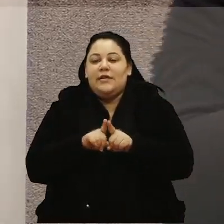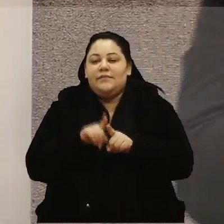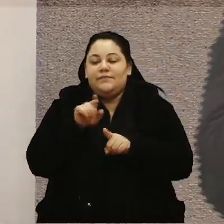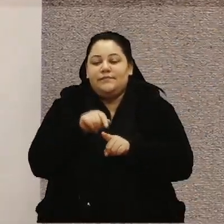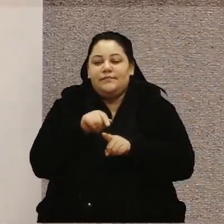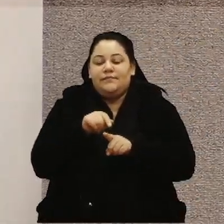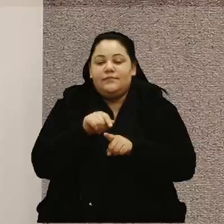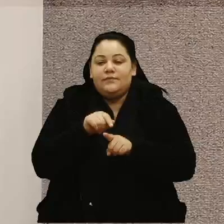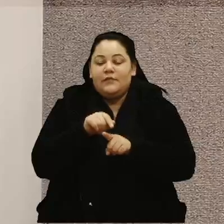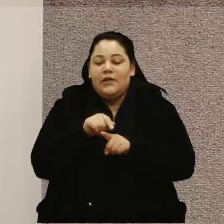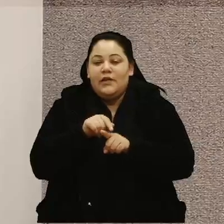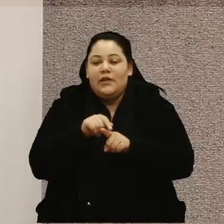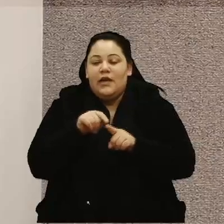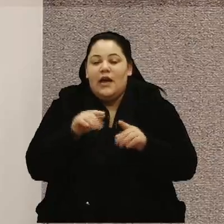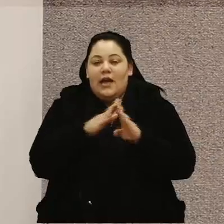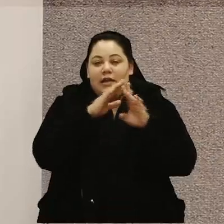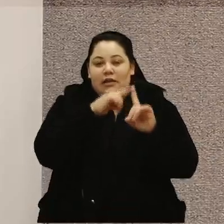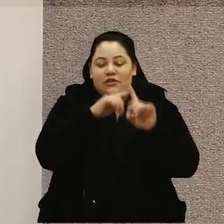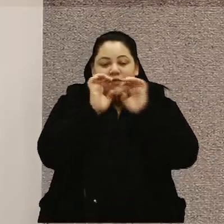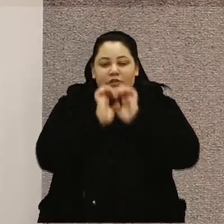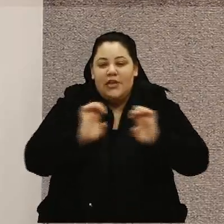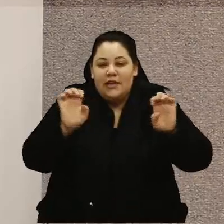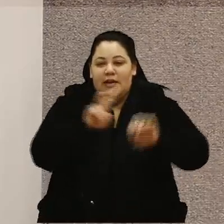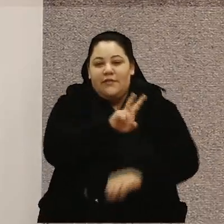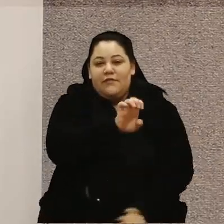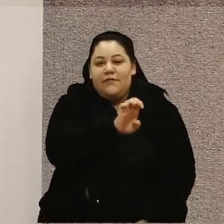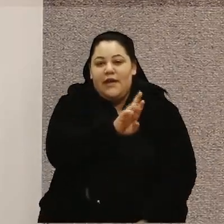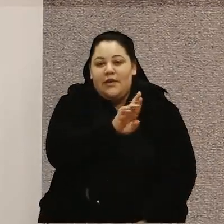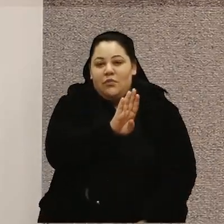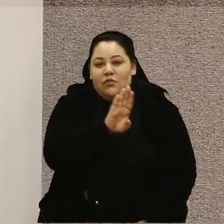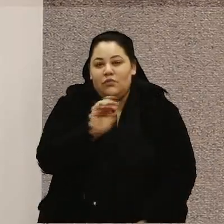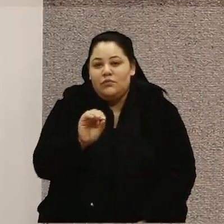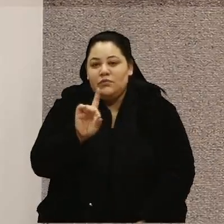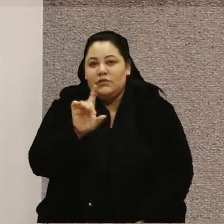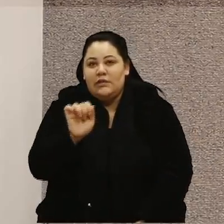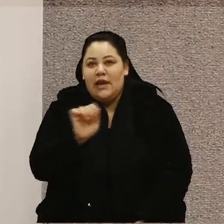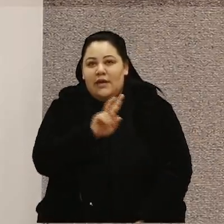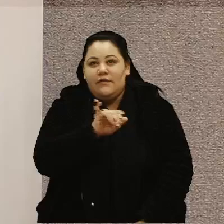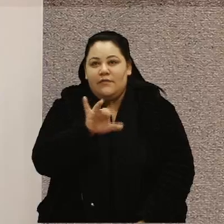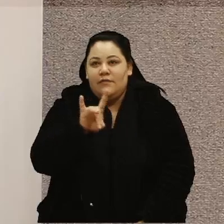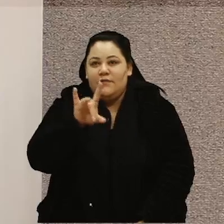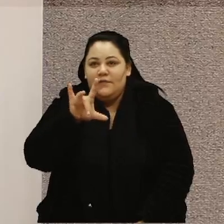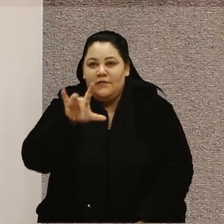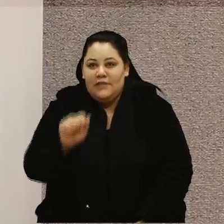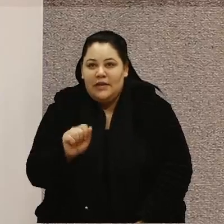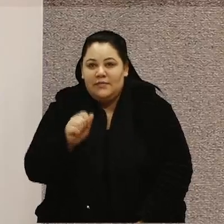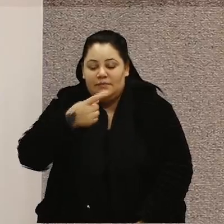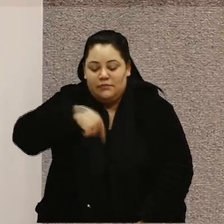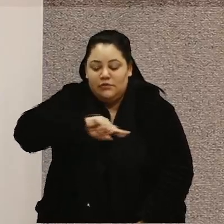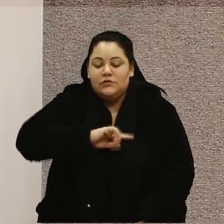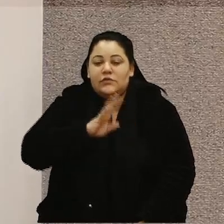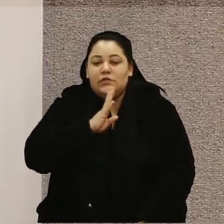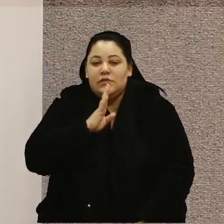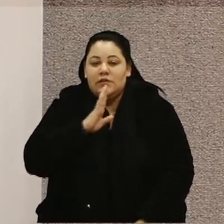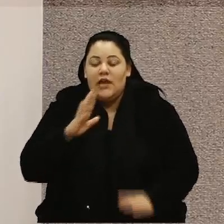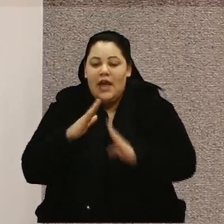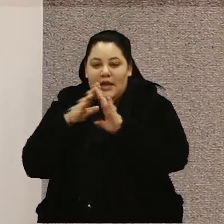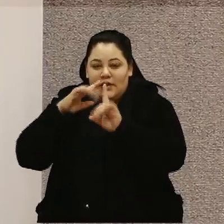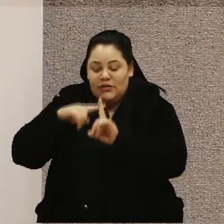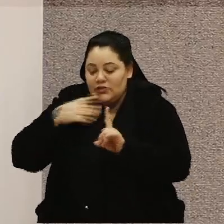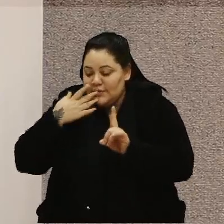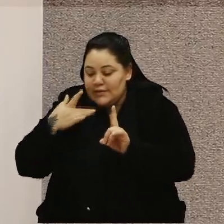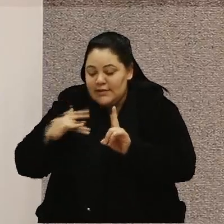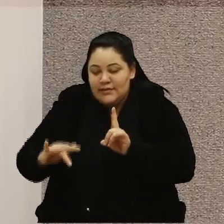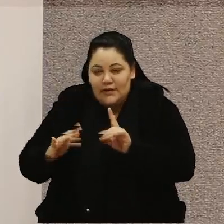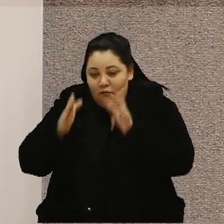último domingo ter nos recebido em um de seus cultos para nós conhecermos a Igreja de Crianças, um ministério infantil voltado para o ensino da Palavra do